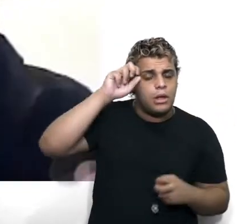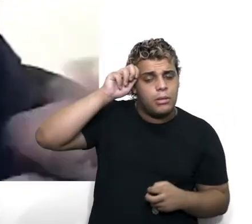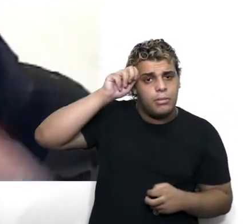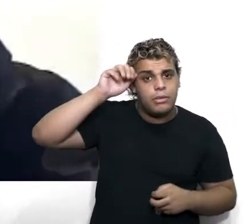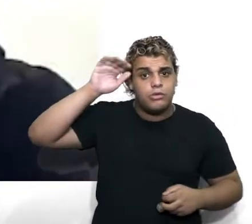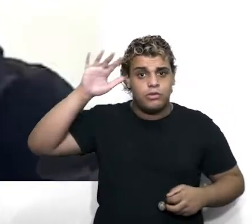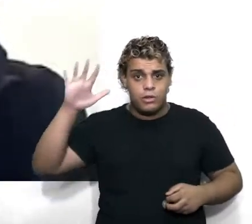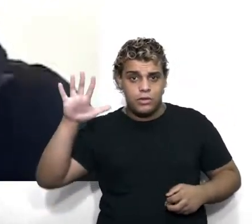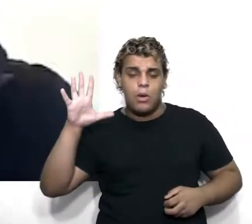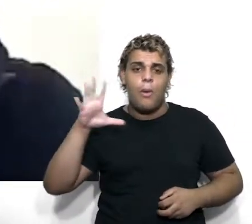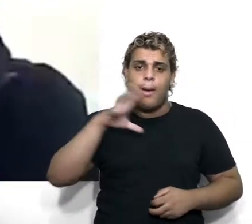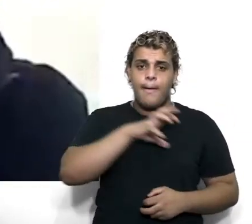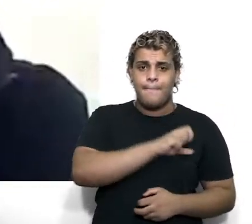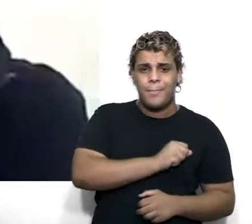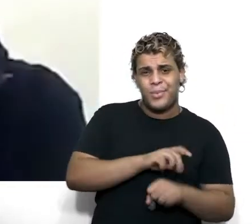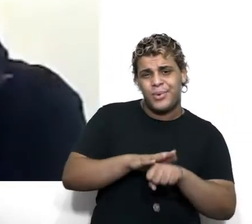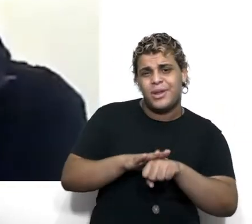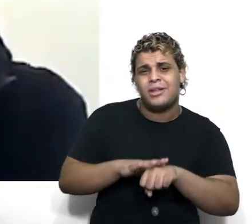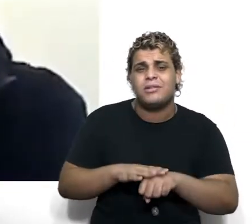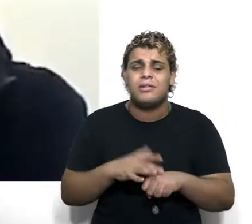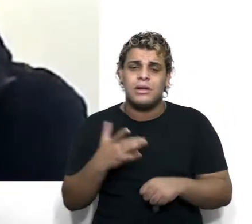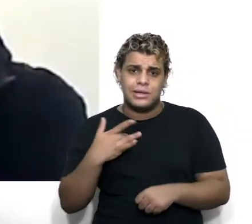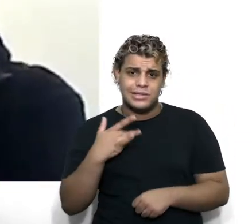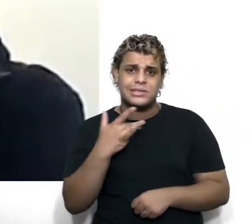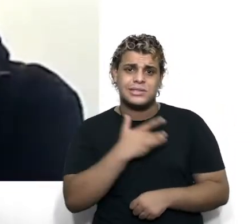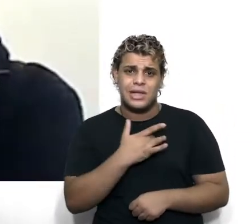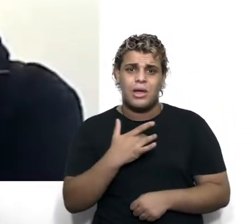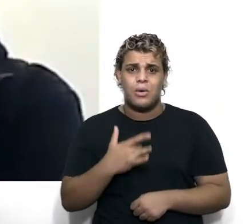saúde, a morte. Isso